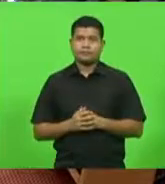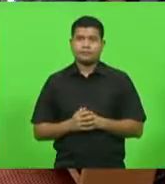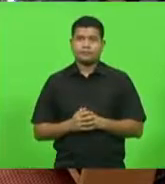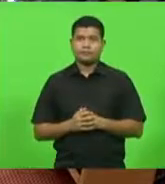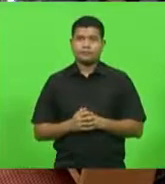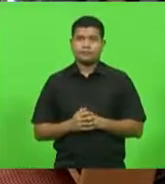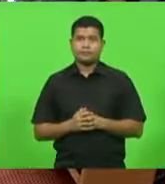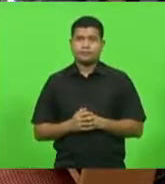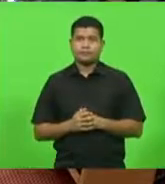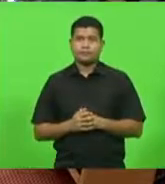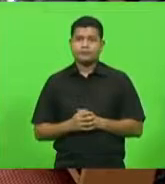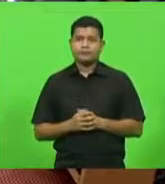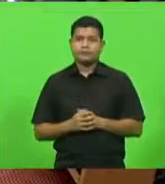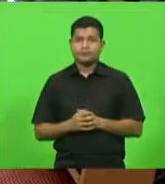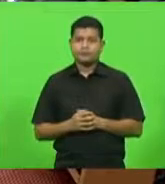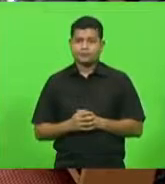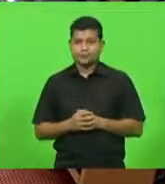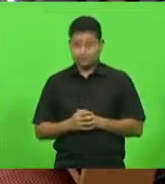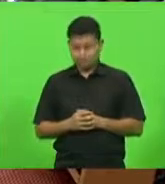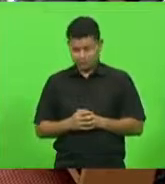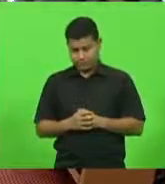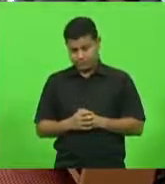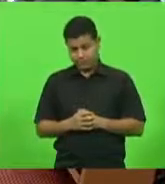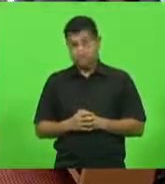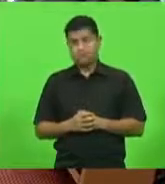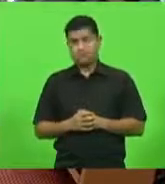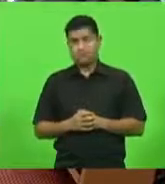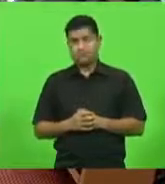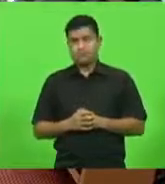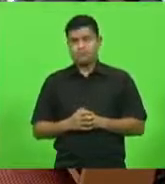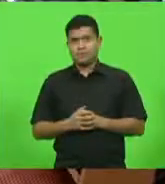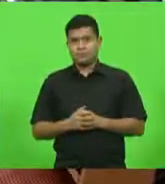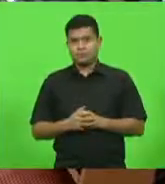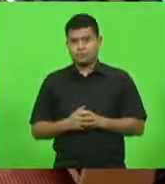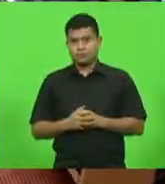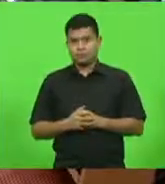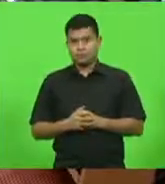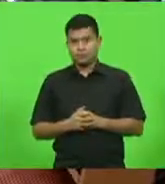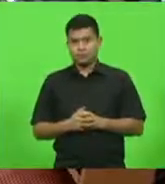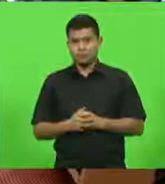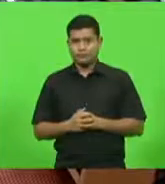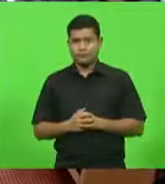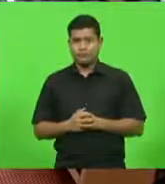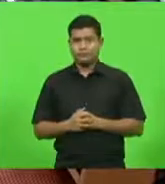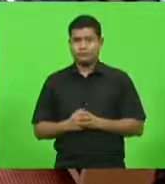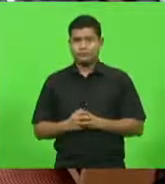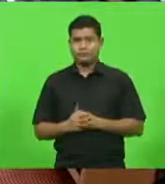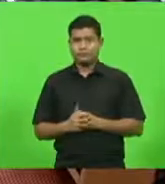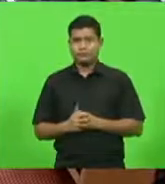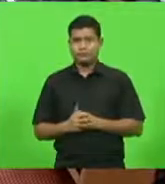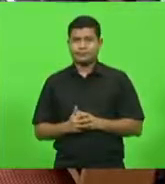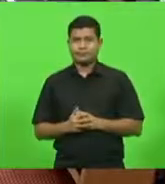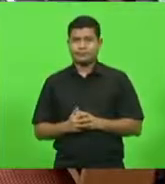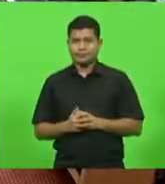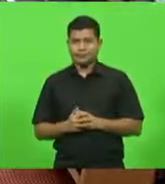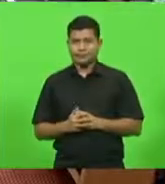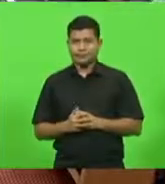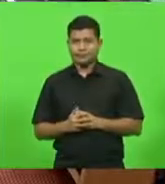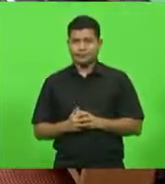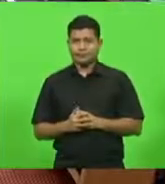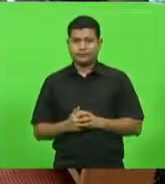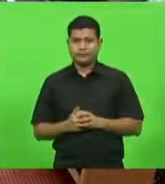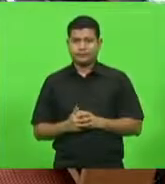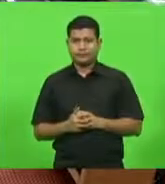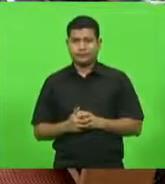né? Tá um tamanho bem bom aqui, se eu lembro. Tá em PDF, aí não tem plano. Vai usar da mesa? Tá. Eu tô aqui no lado.